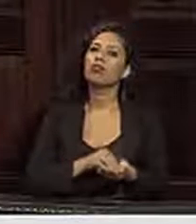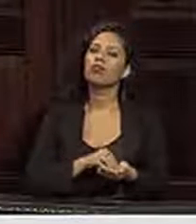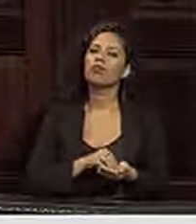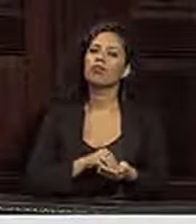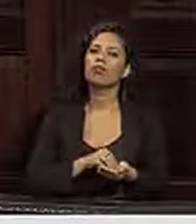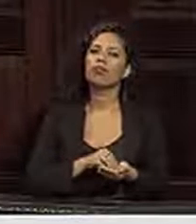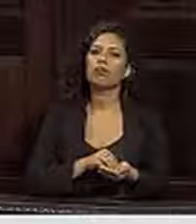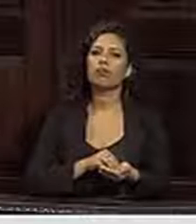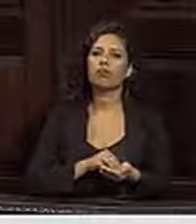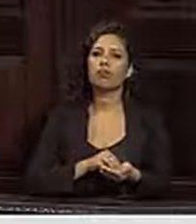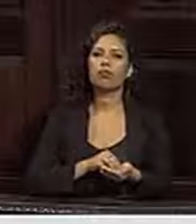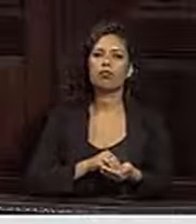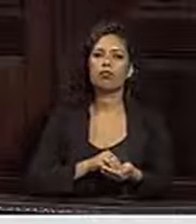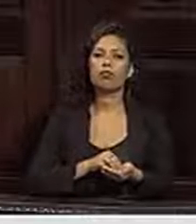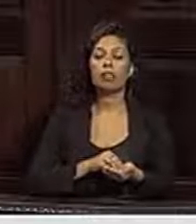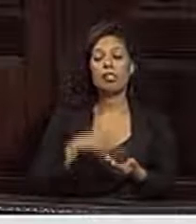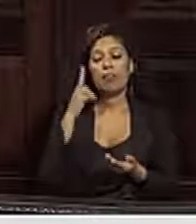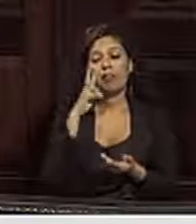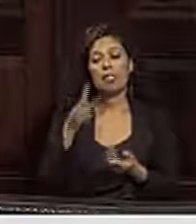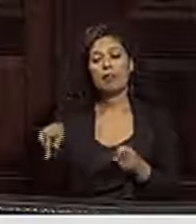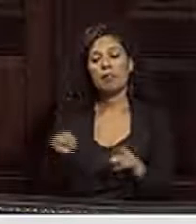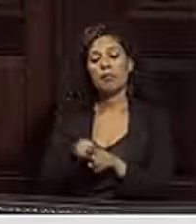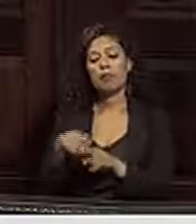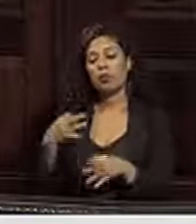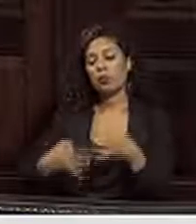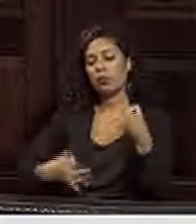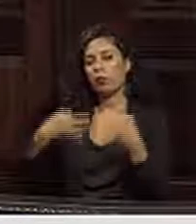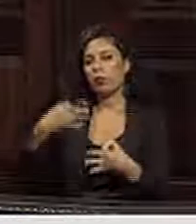pega um judiciário